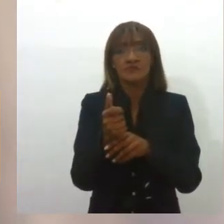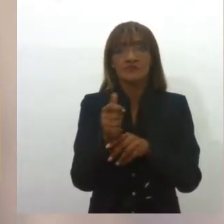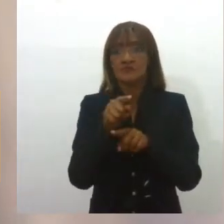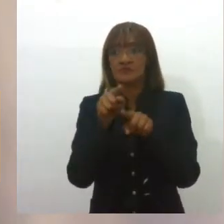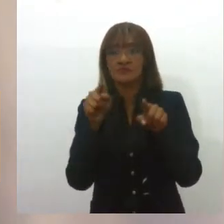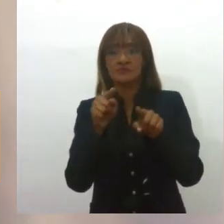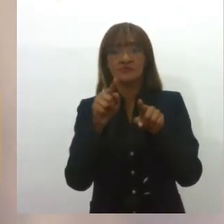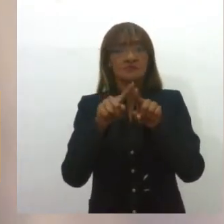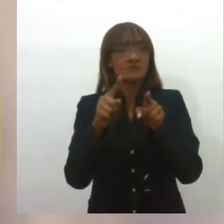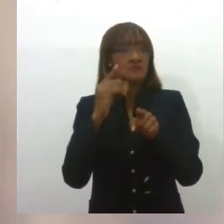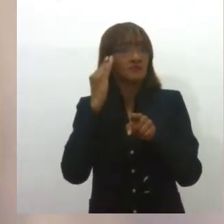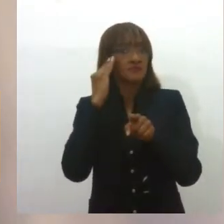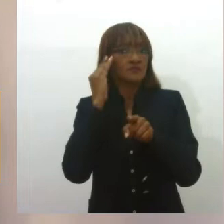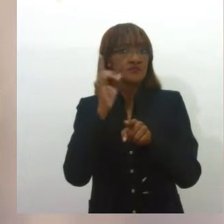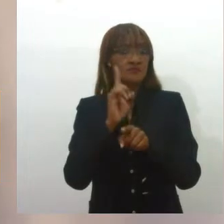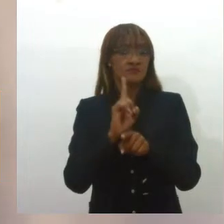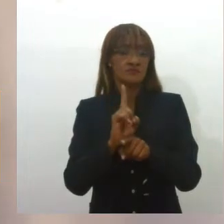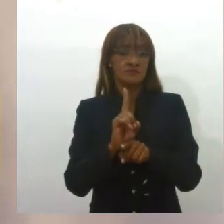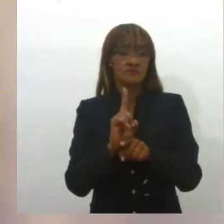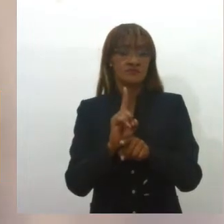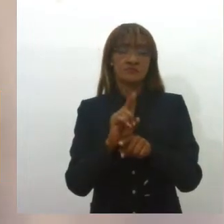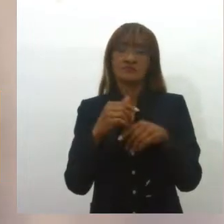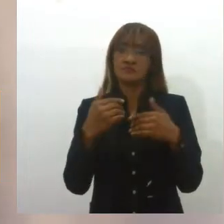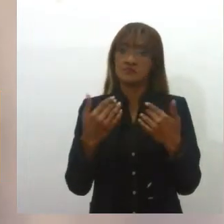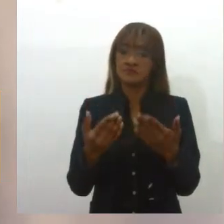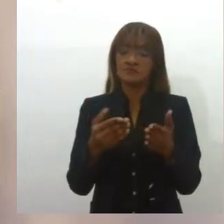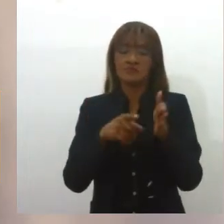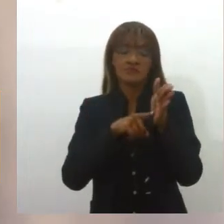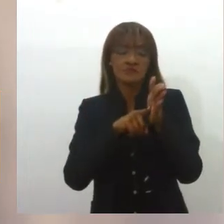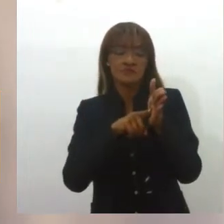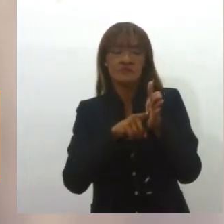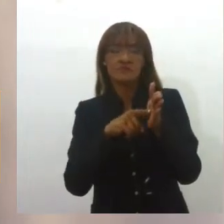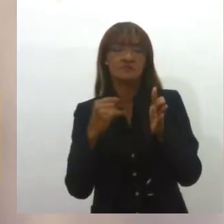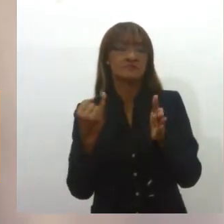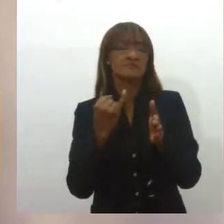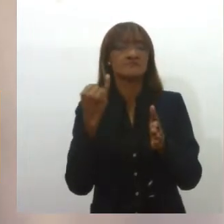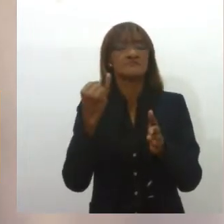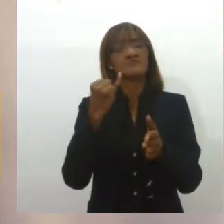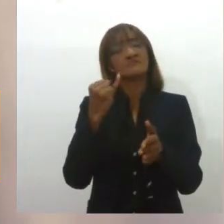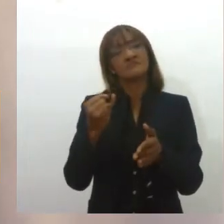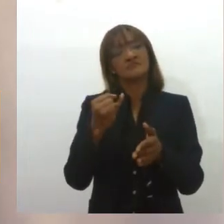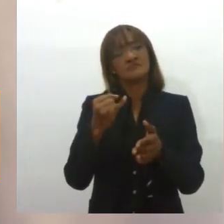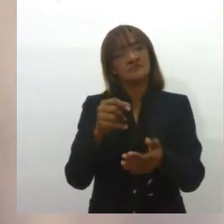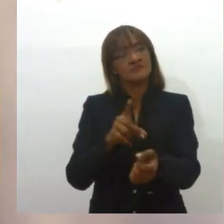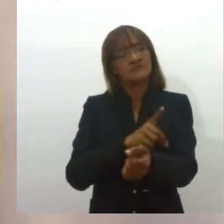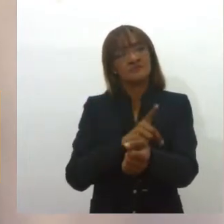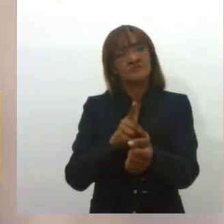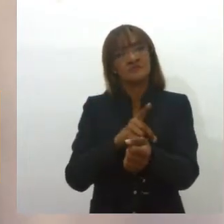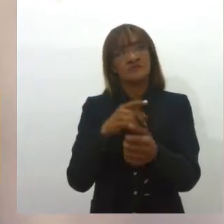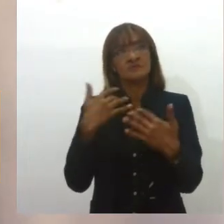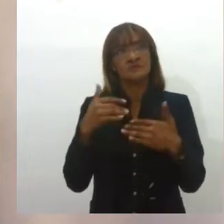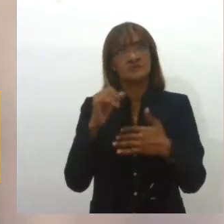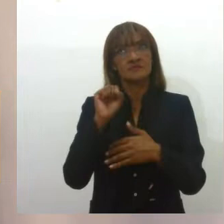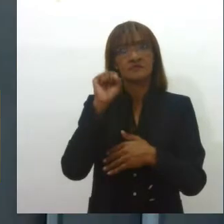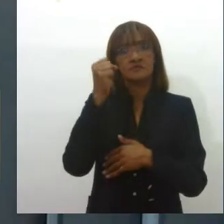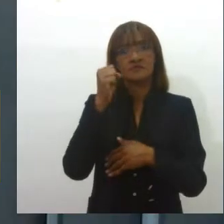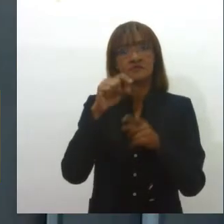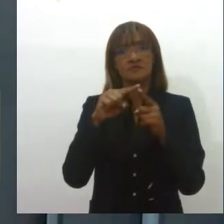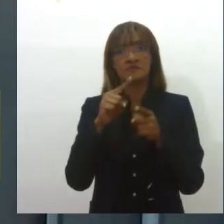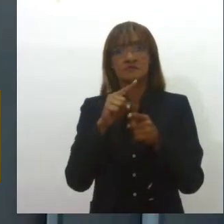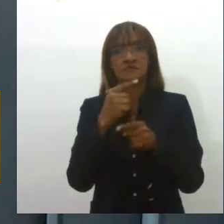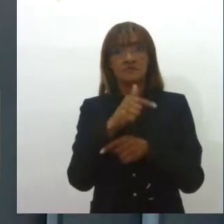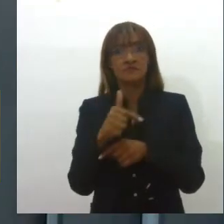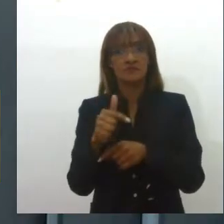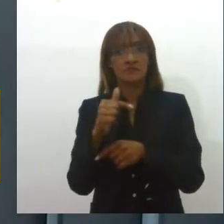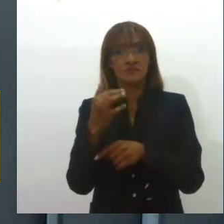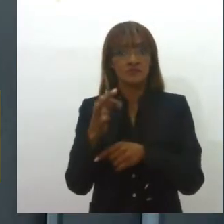Então, é muito importante para o diagnóstico dessa patologia tão, tão grave, tão silenciosa. Já que a senhora trouxe esse